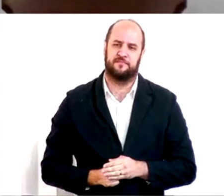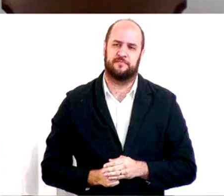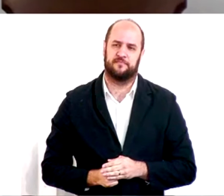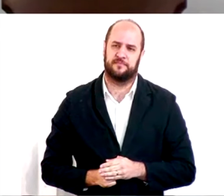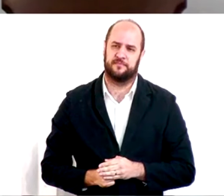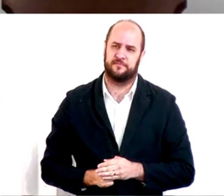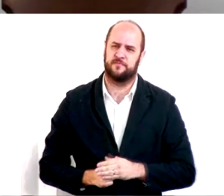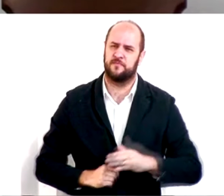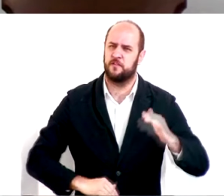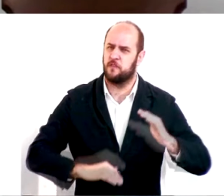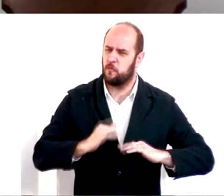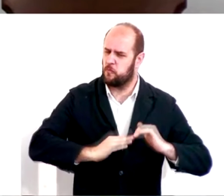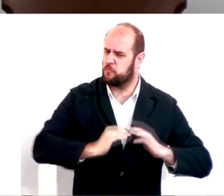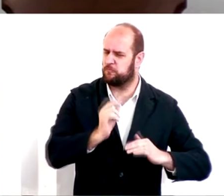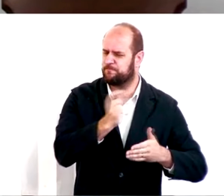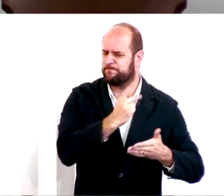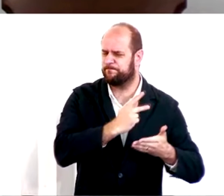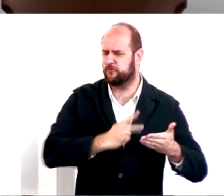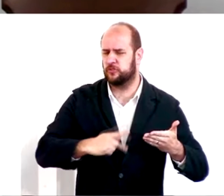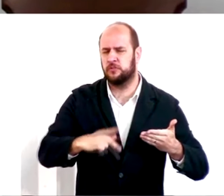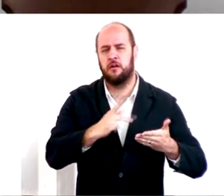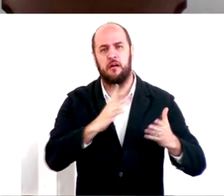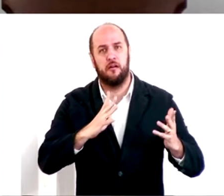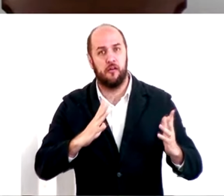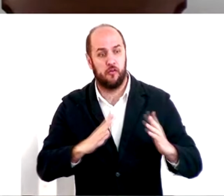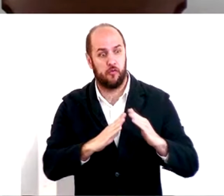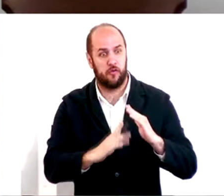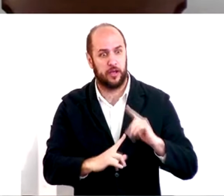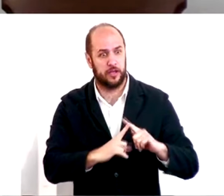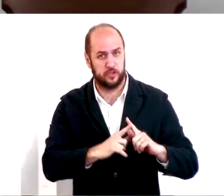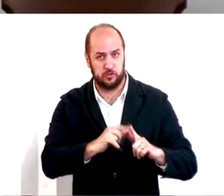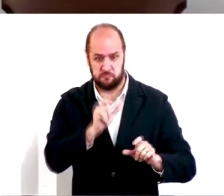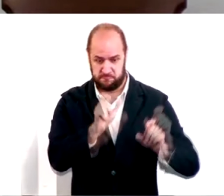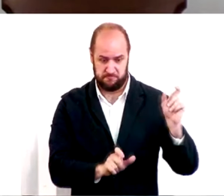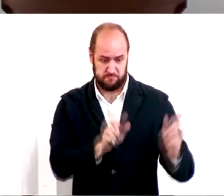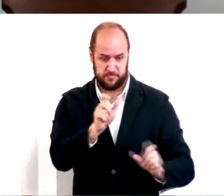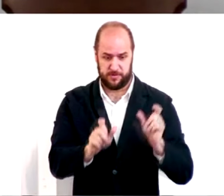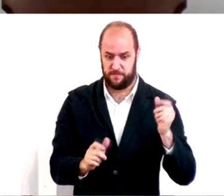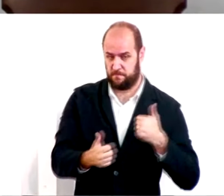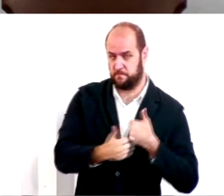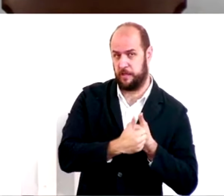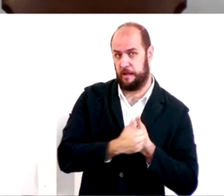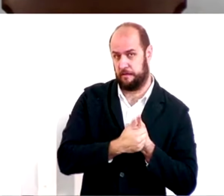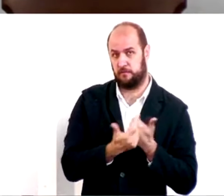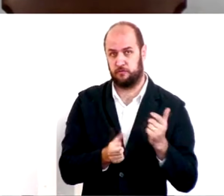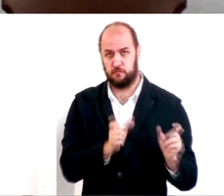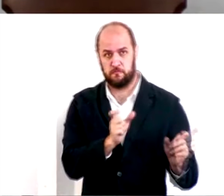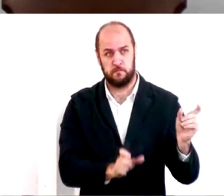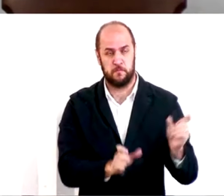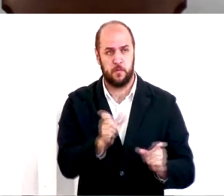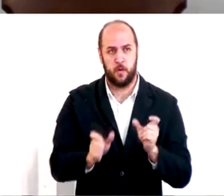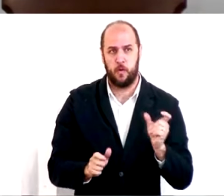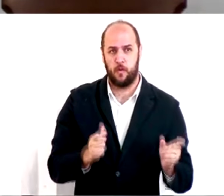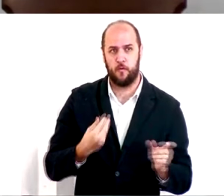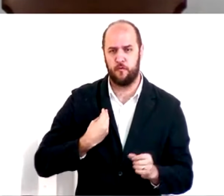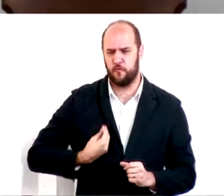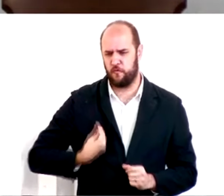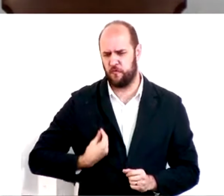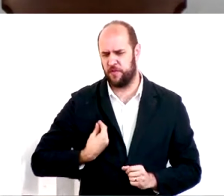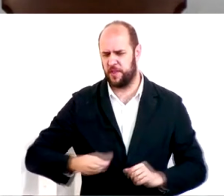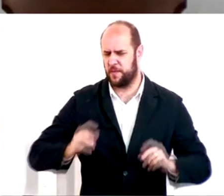tentam fazer um desenho de uma igreja com pessoas que estão próximas, de uma vida